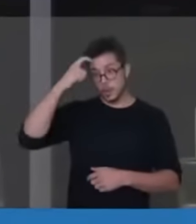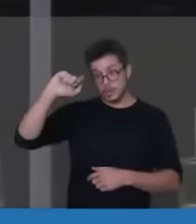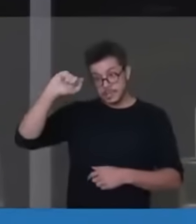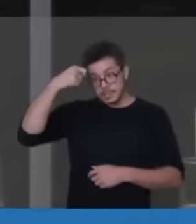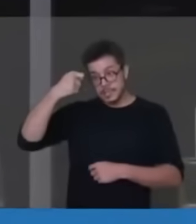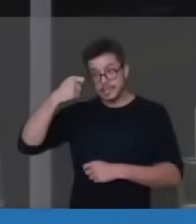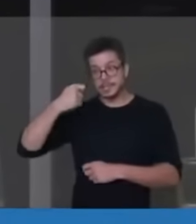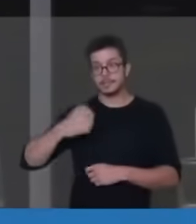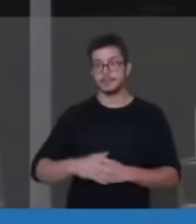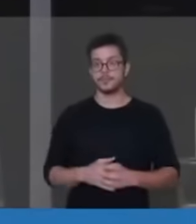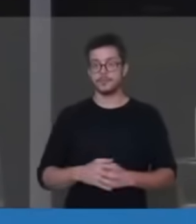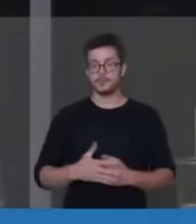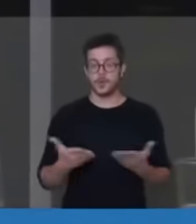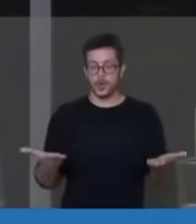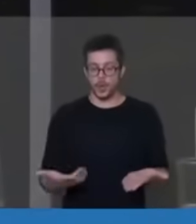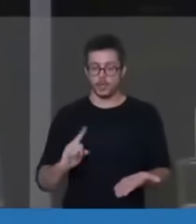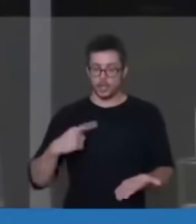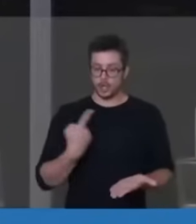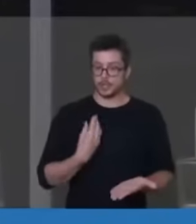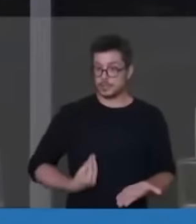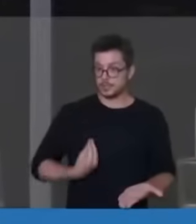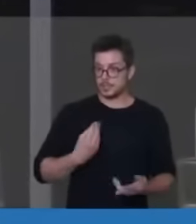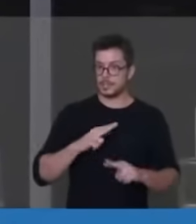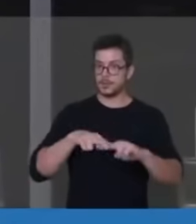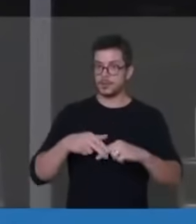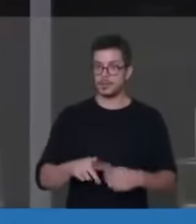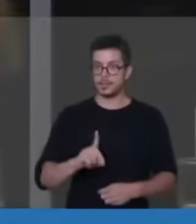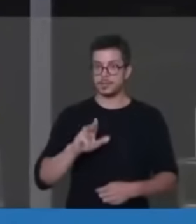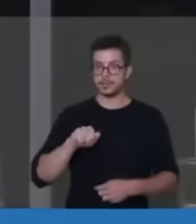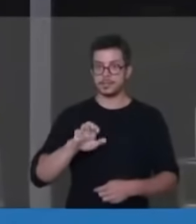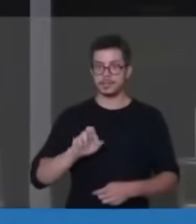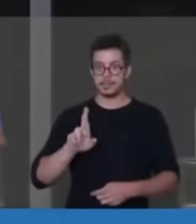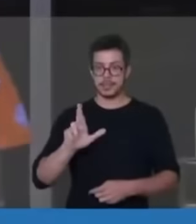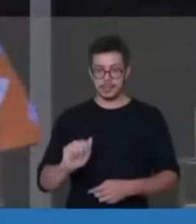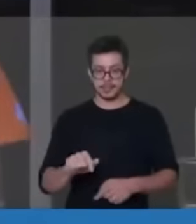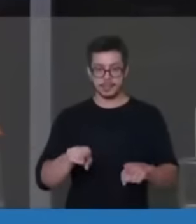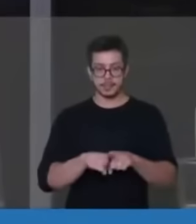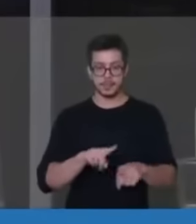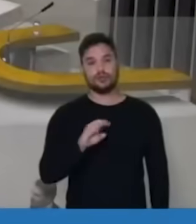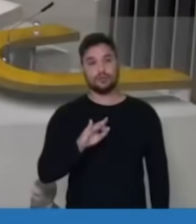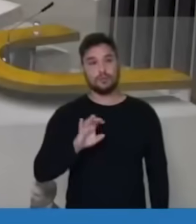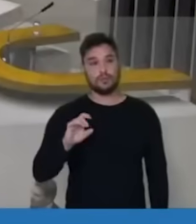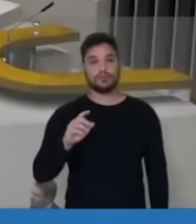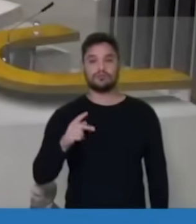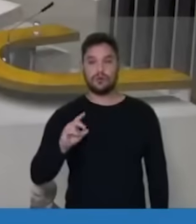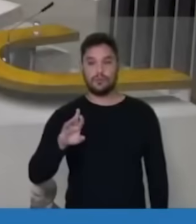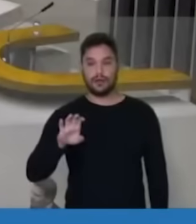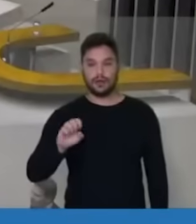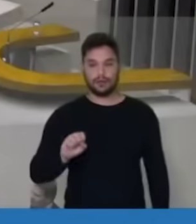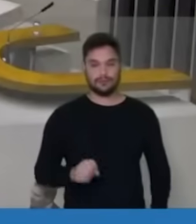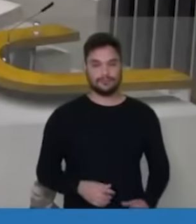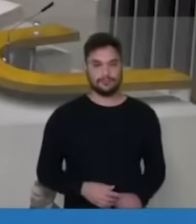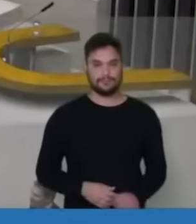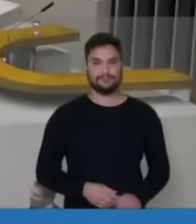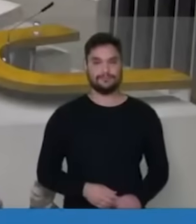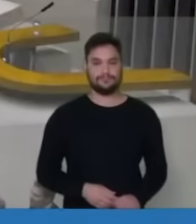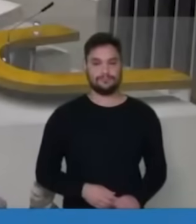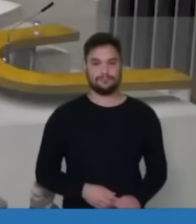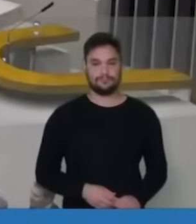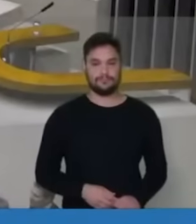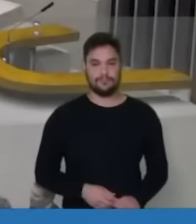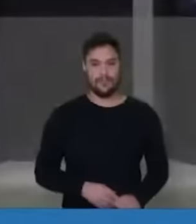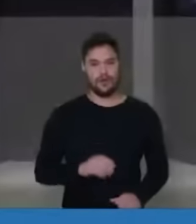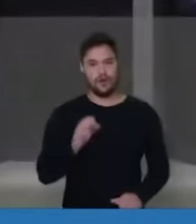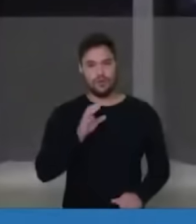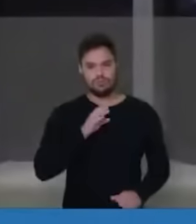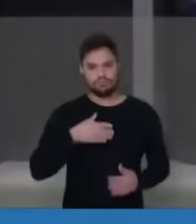estamos aqui, só devemos a Dandara, só devemos a Zumbi. Muito obrigada. Gente, colegas, com a agilidade